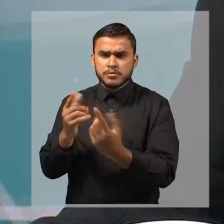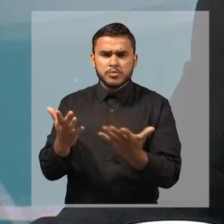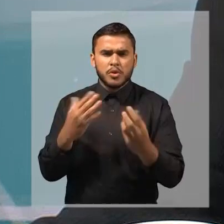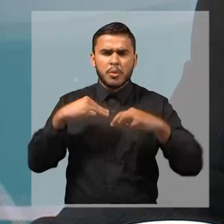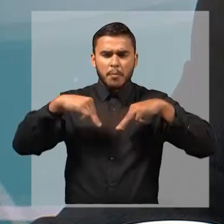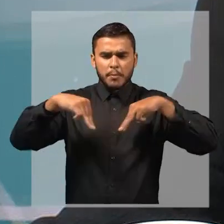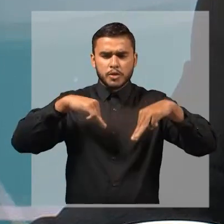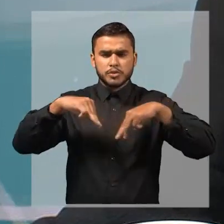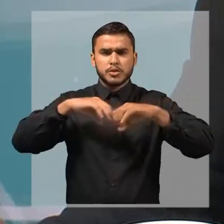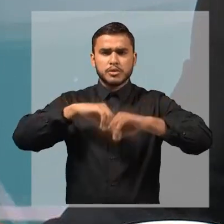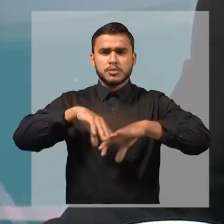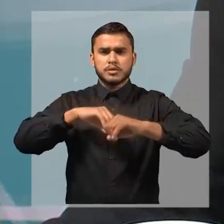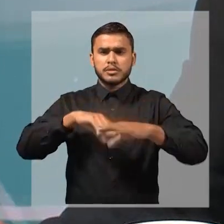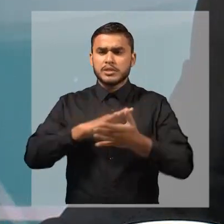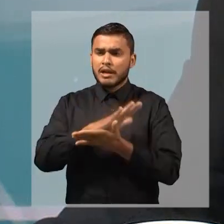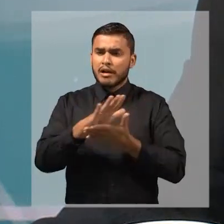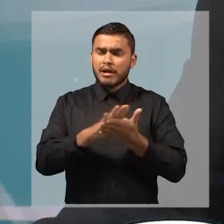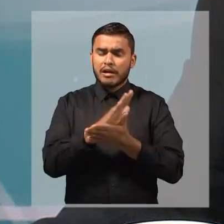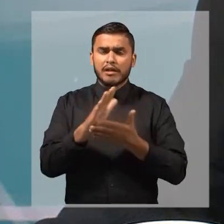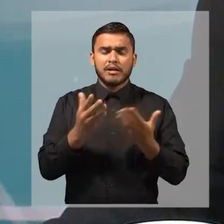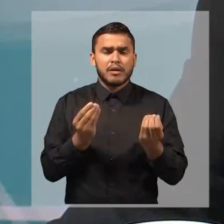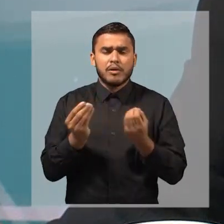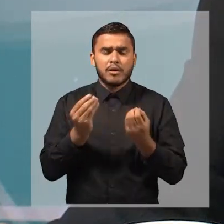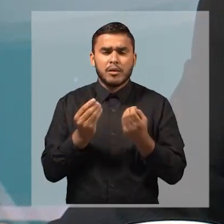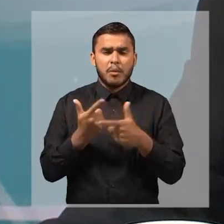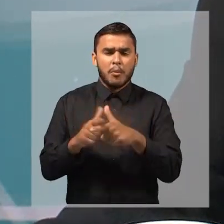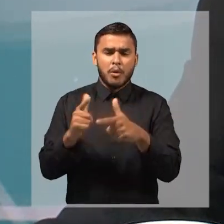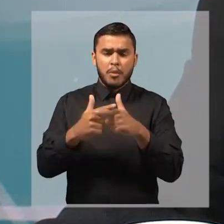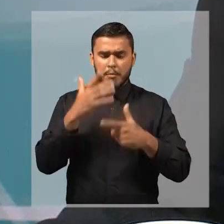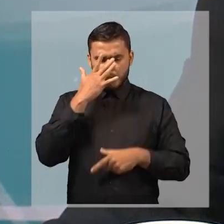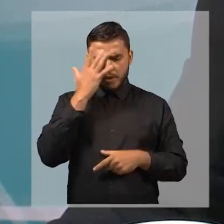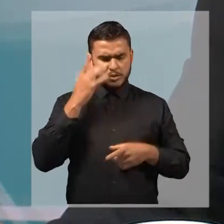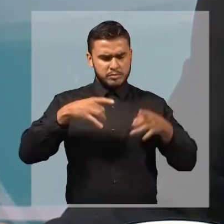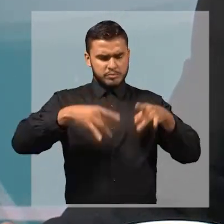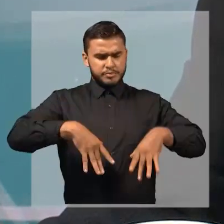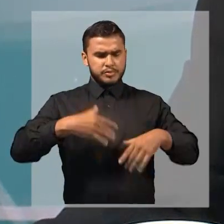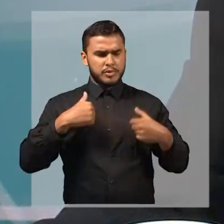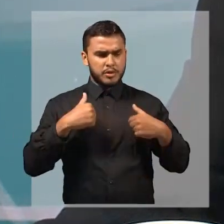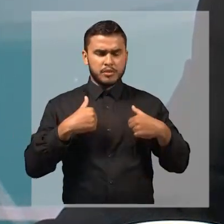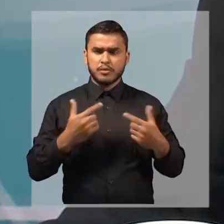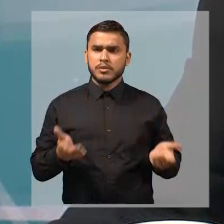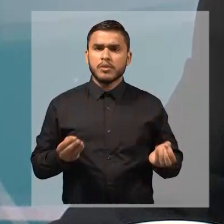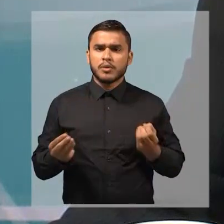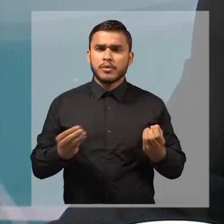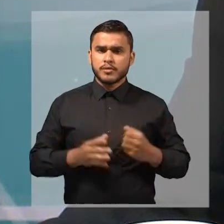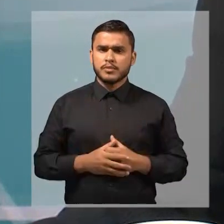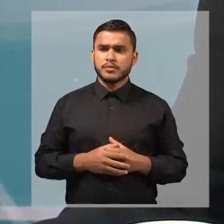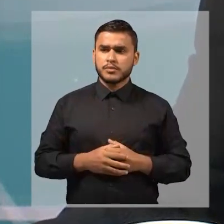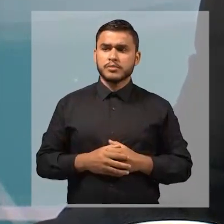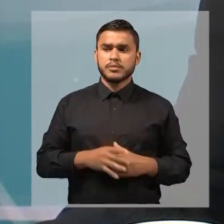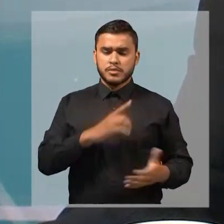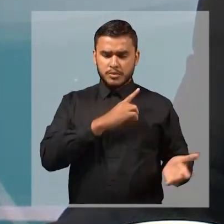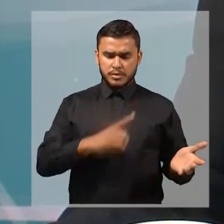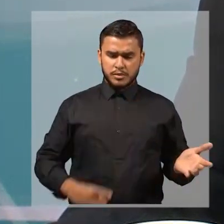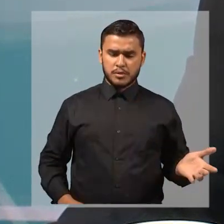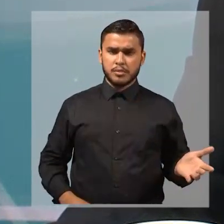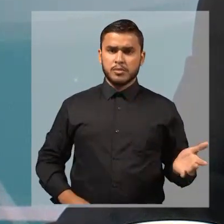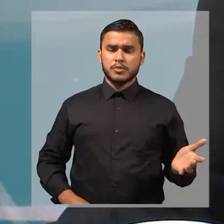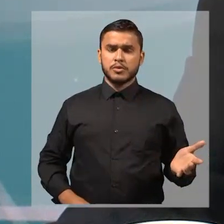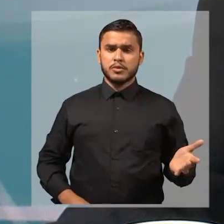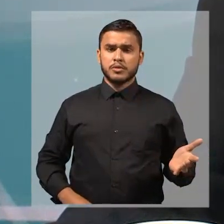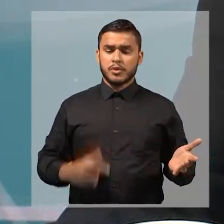caos, Arnaldo. O Ministério da Educação ainda não disse a que veio, tá? O pessoal se demitindo. Tá? E vocês deputada